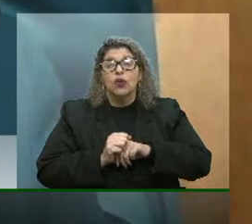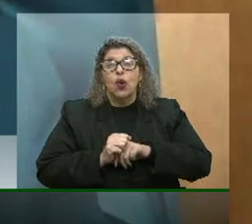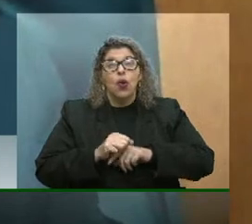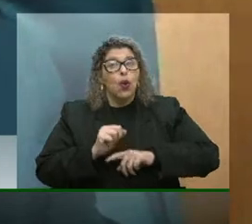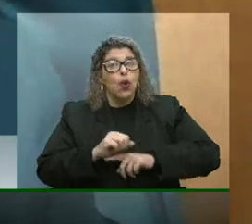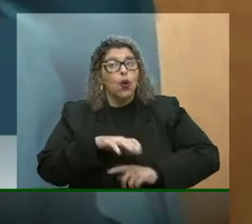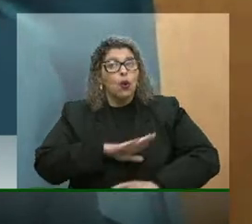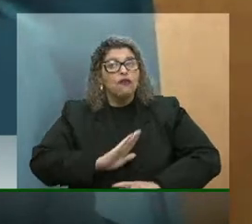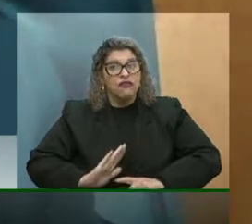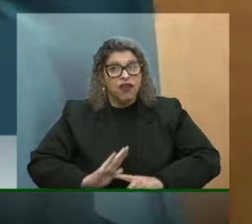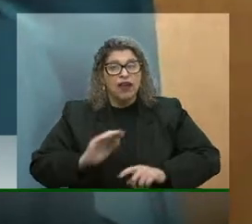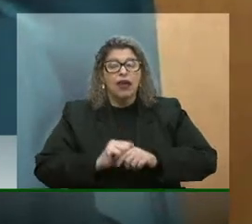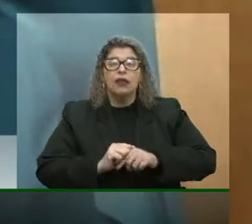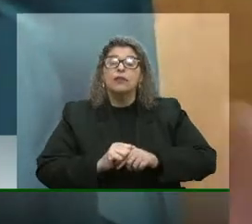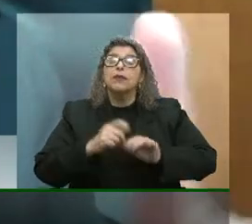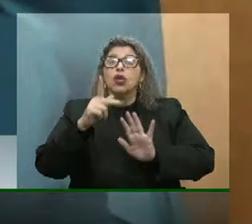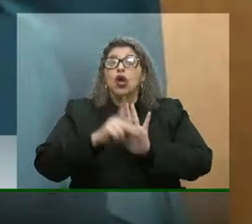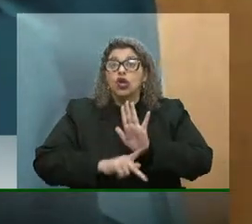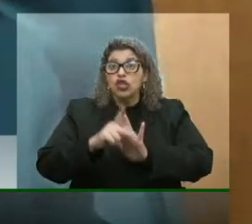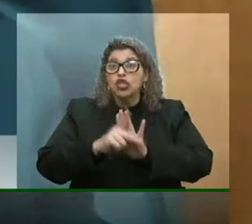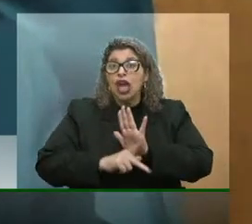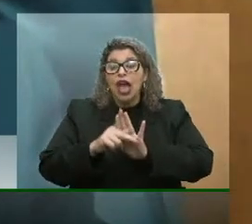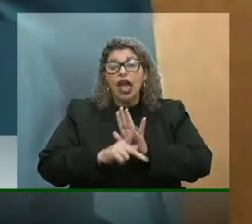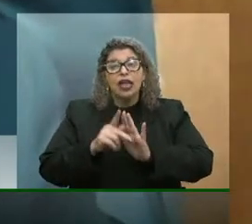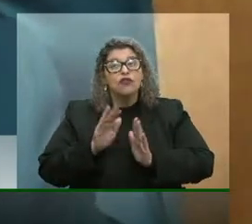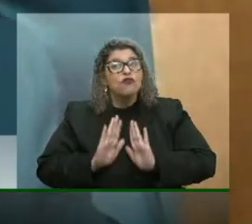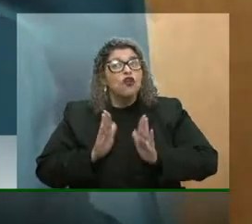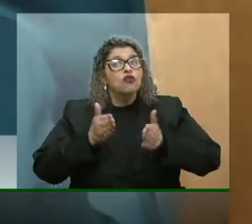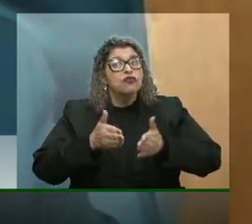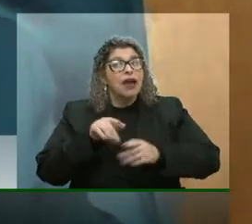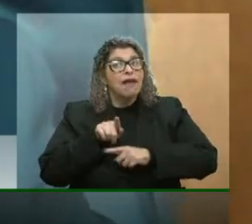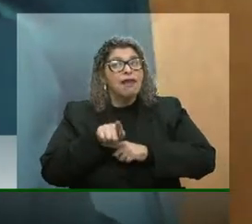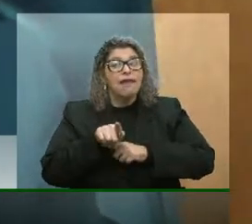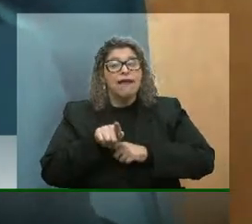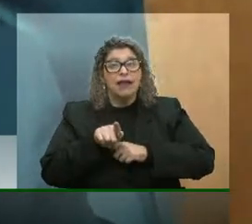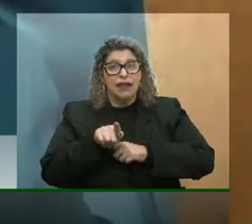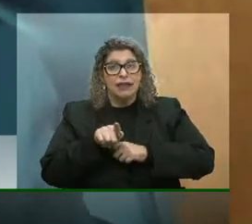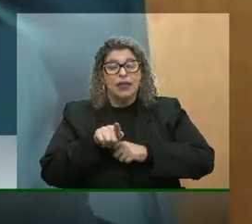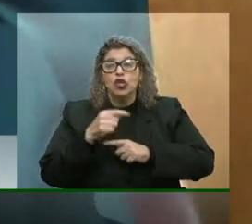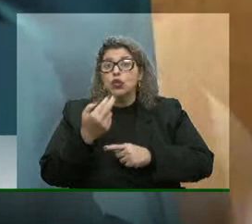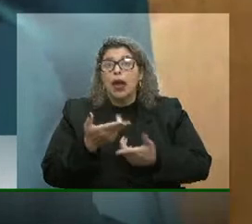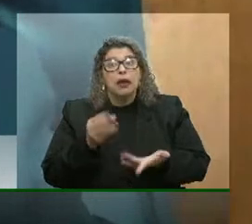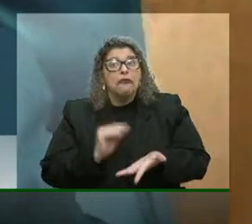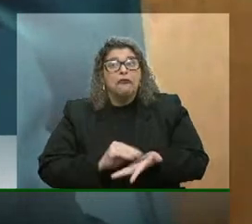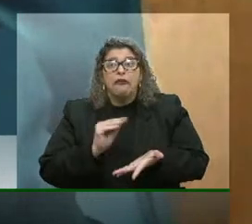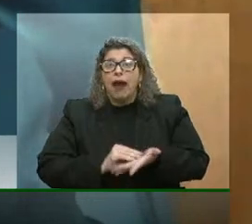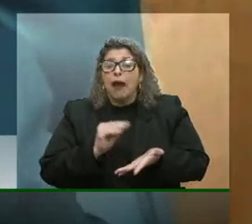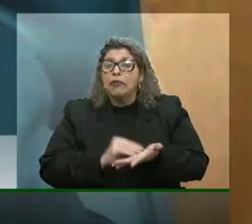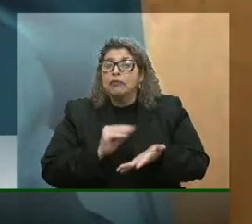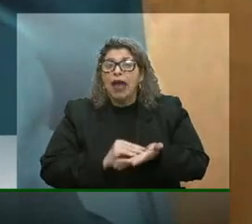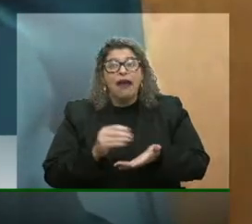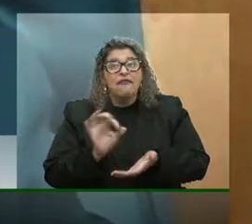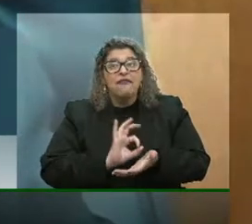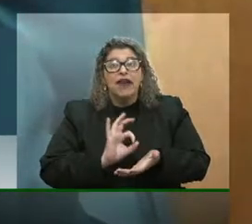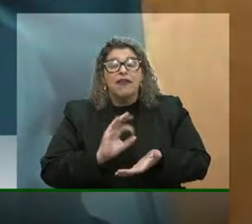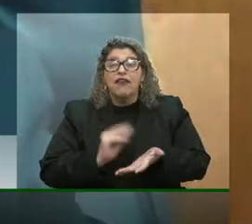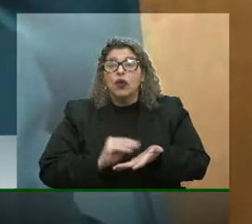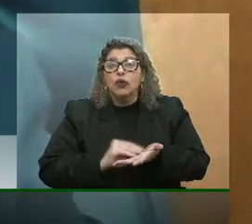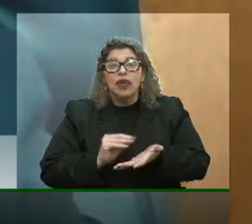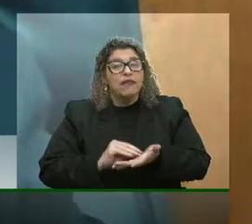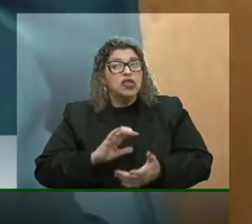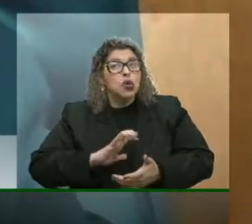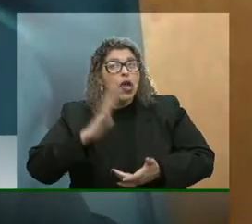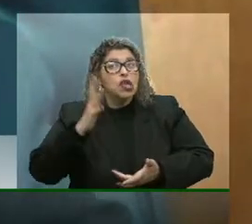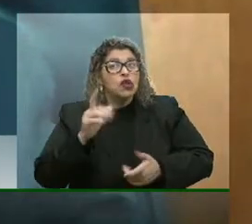ele se comprometeu de mandar um projeto nesse sentido. Só que mandou um projeto capenga, não constando isso. O projeto que ele mandou não